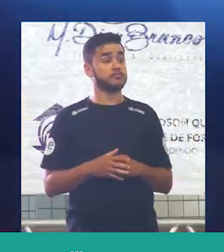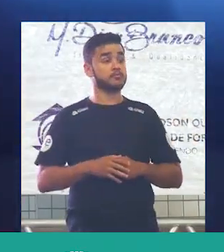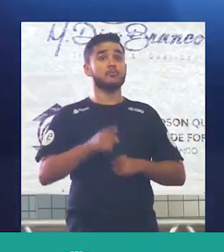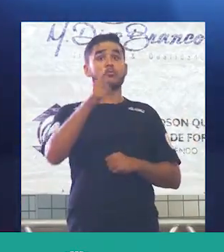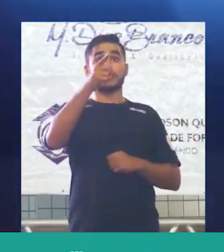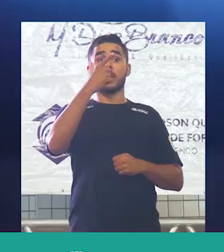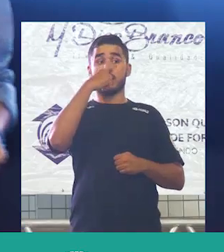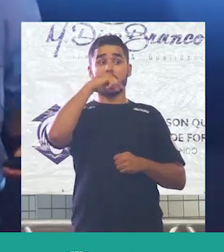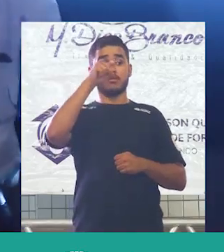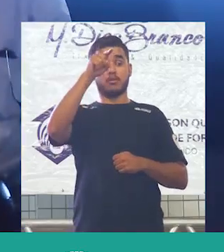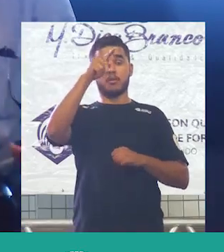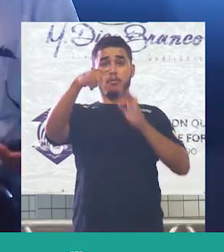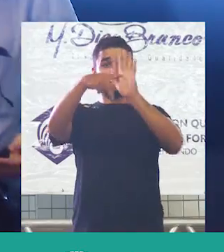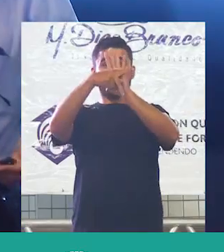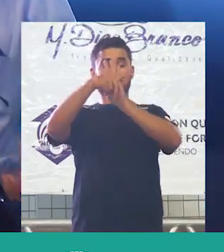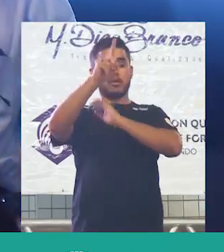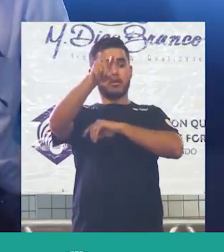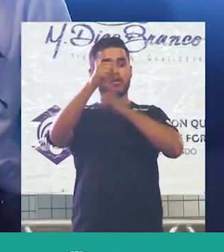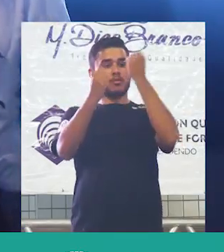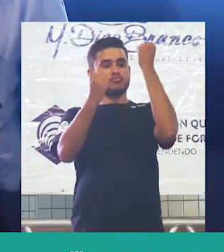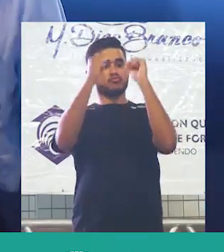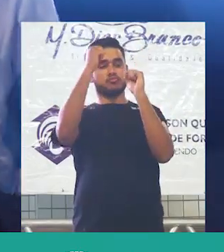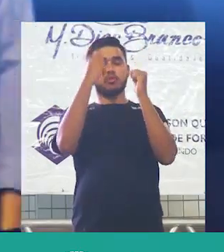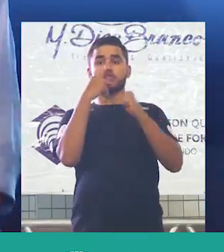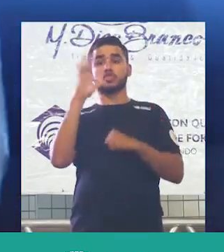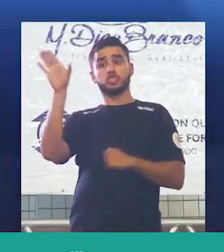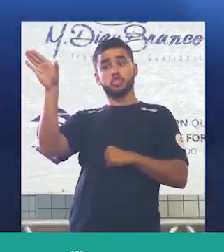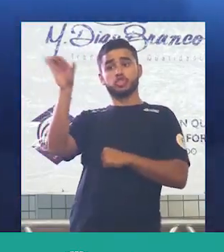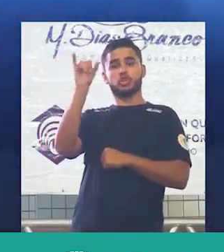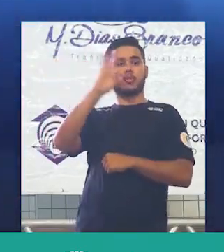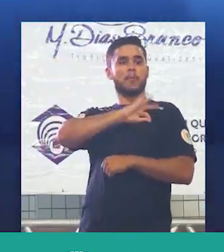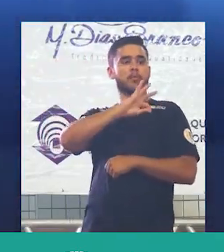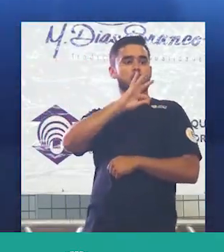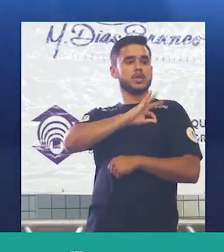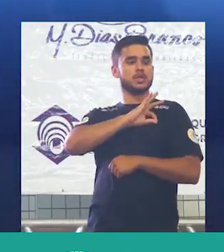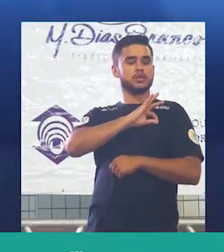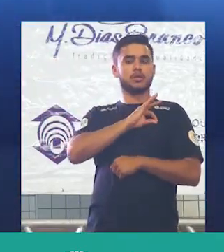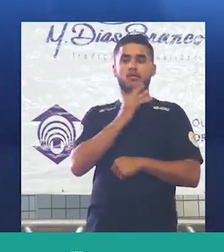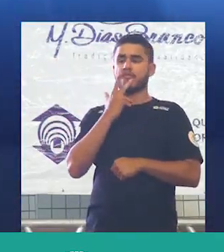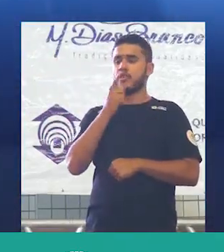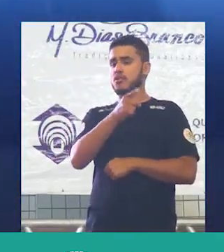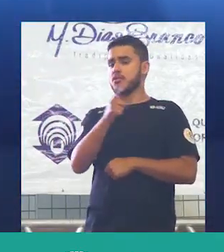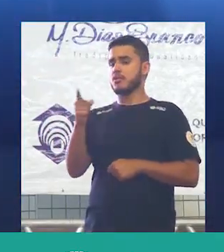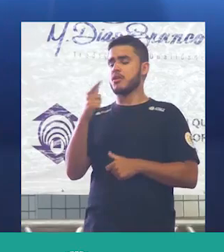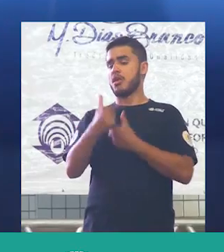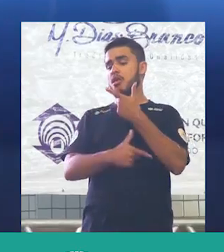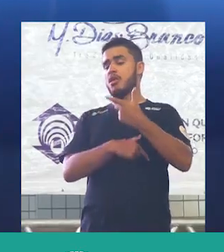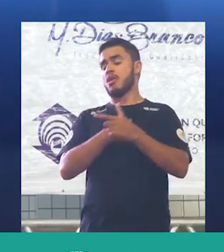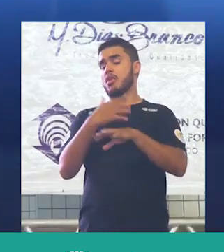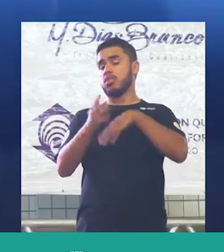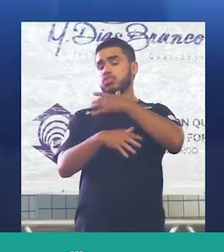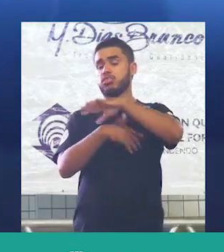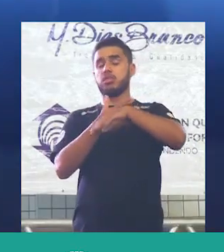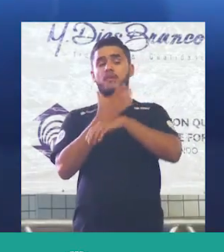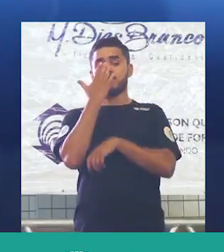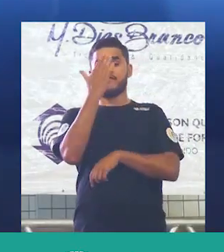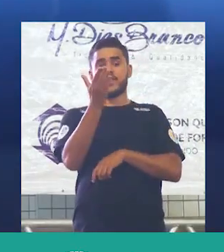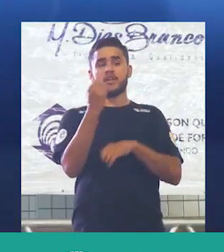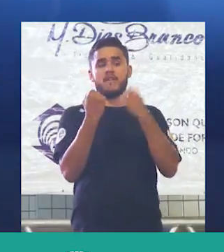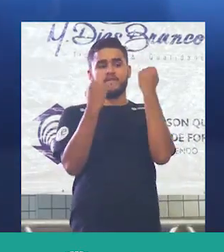da fábrica solicitava à autoridade policial: olha, tem um bocado de baderneiro na frente da minha